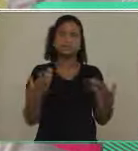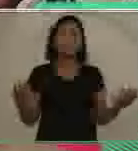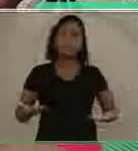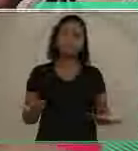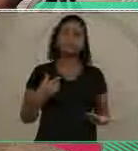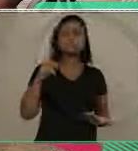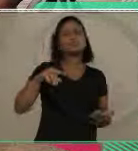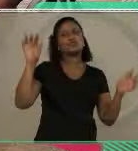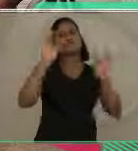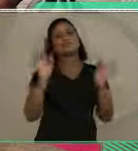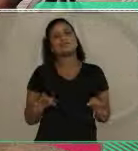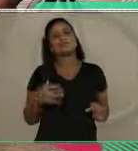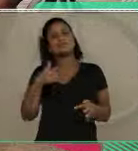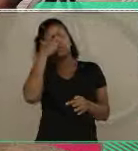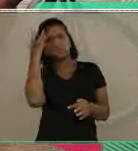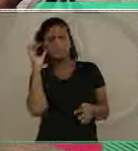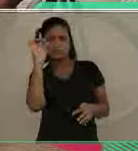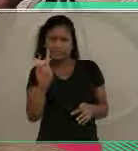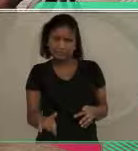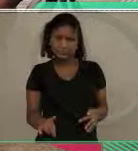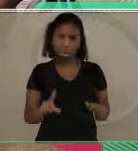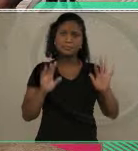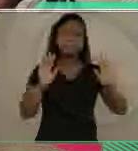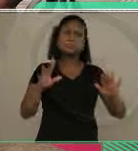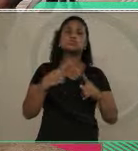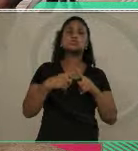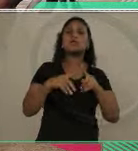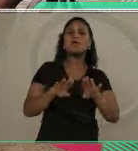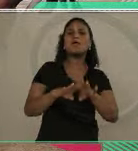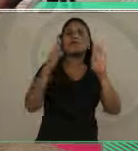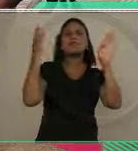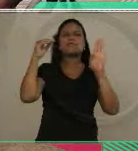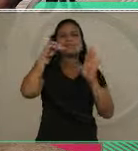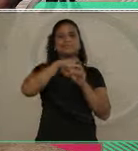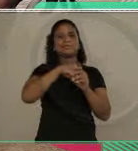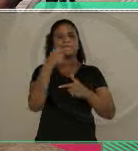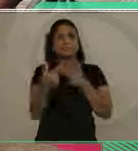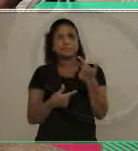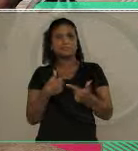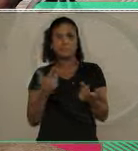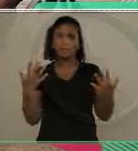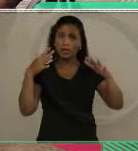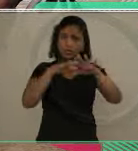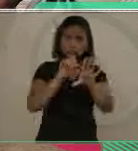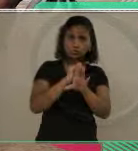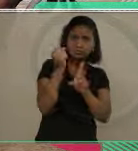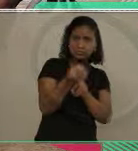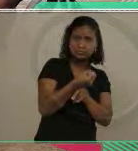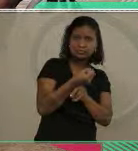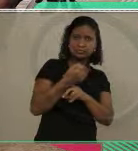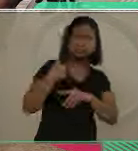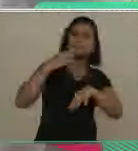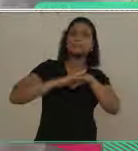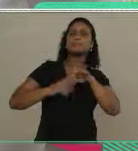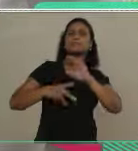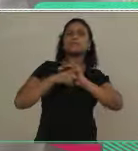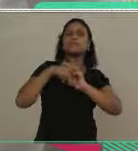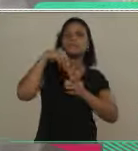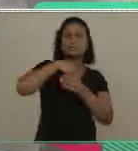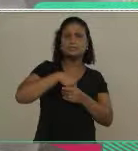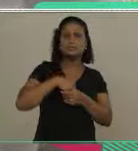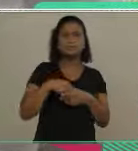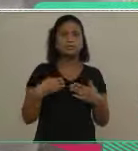física porque a vida abriu um leque muito grande de trabalho de inclusão social pela minha própria atitude então